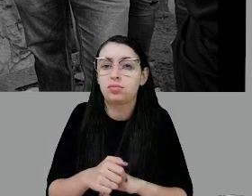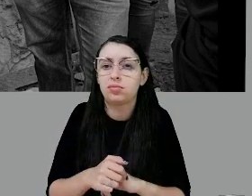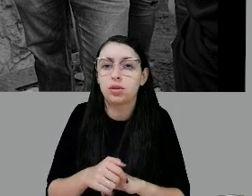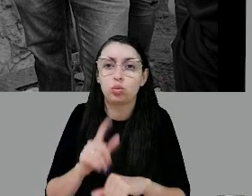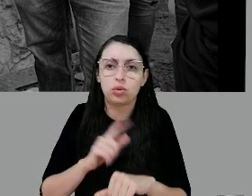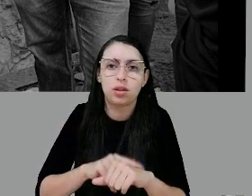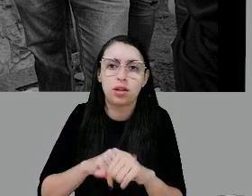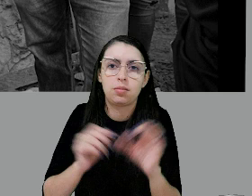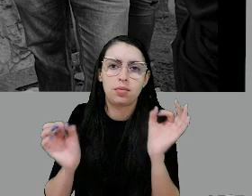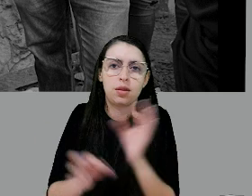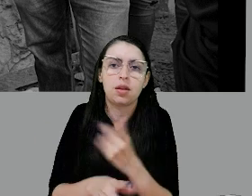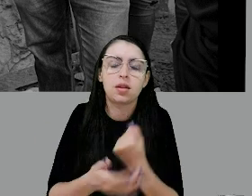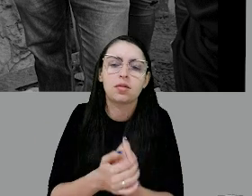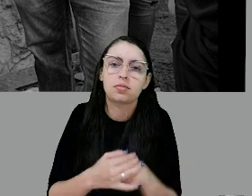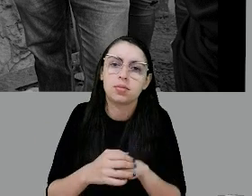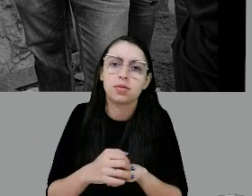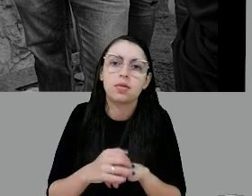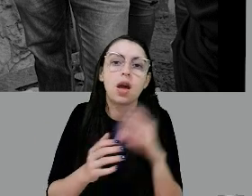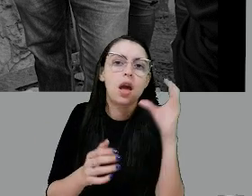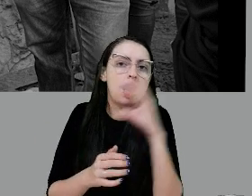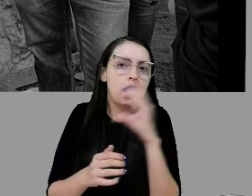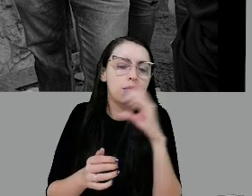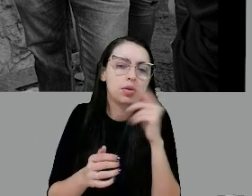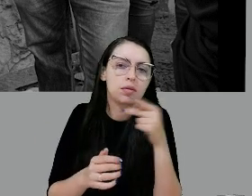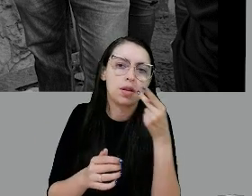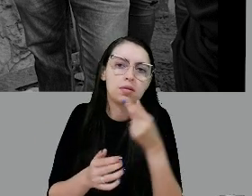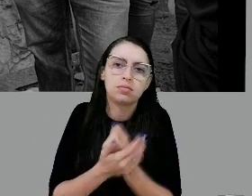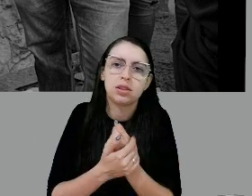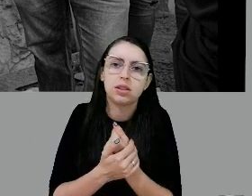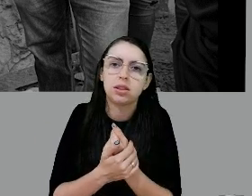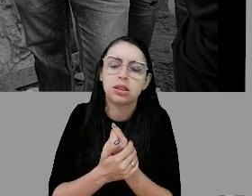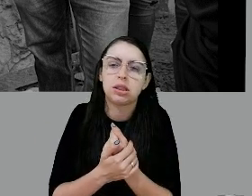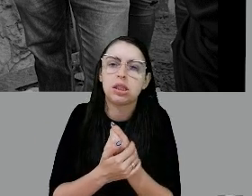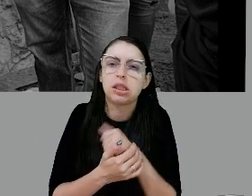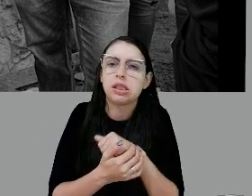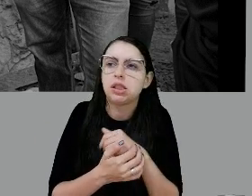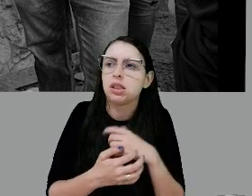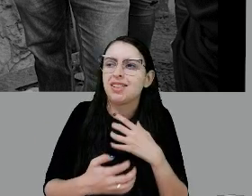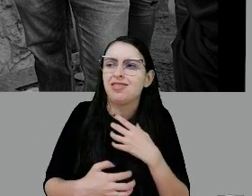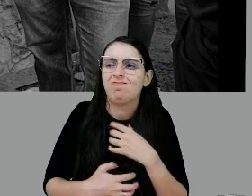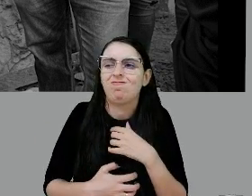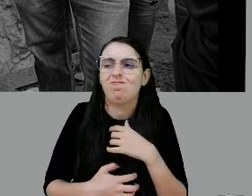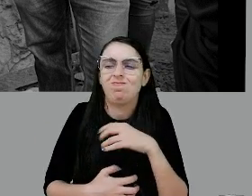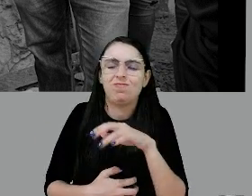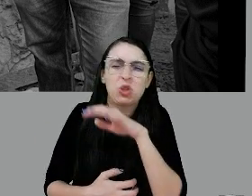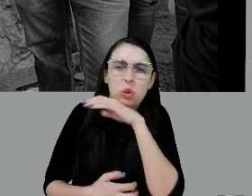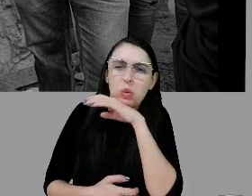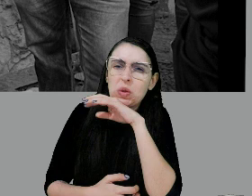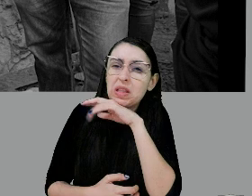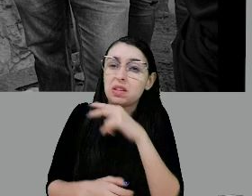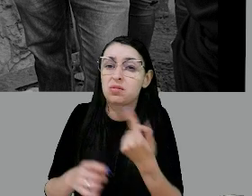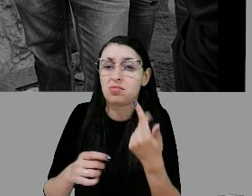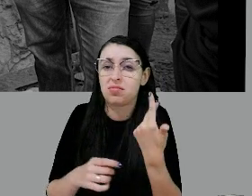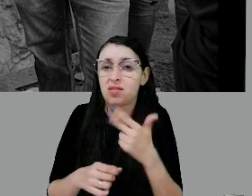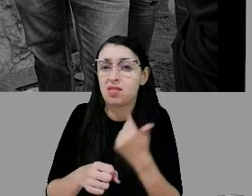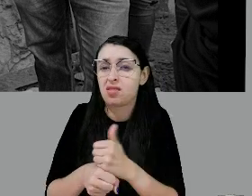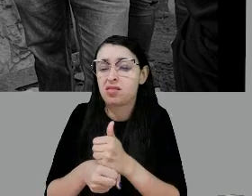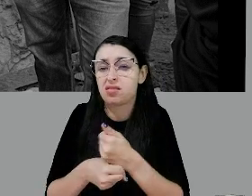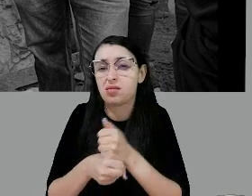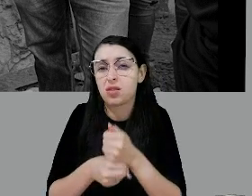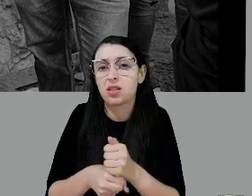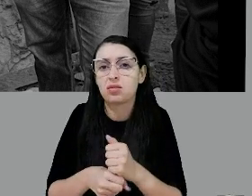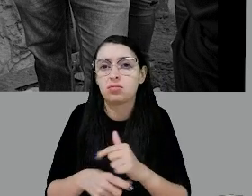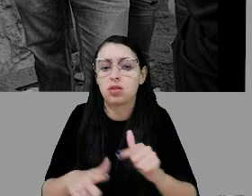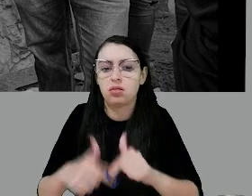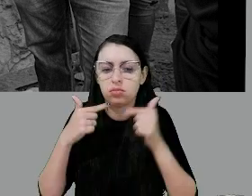Veja, acho que já está o tempo esgotado, eu vou ser bem breve. Para mim, foi a maior dicotomia desses 2 anos, foi eu,